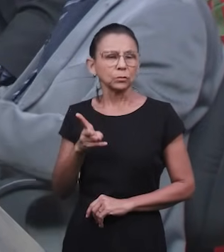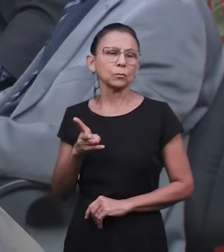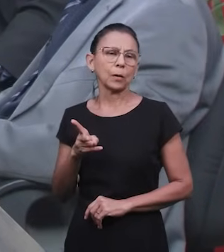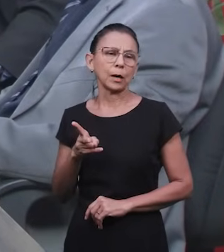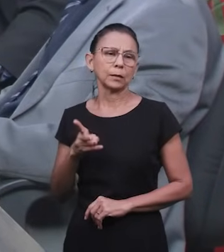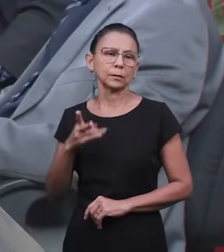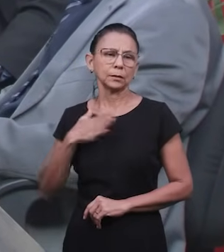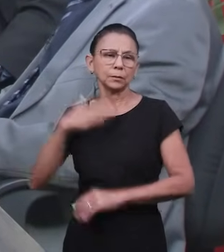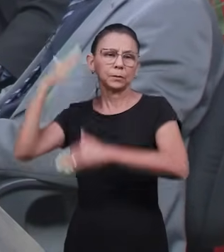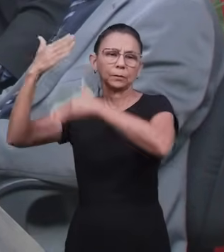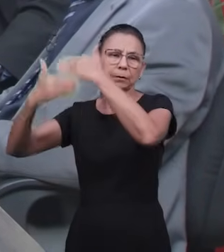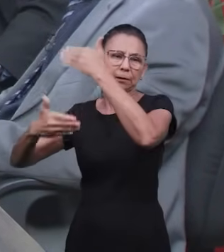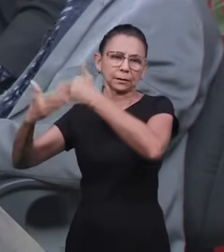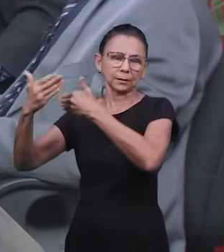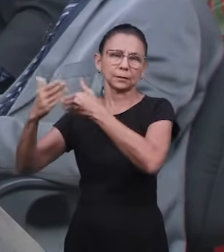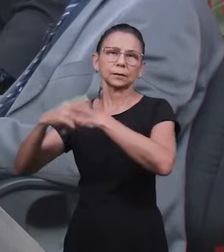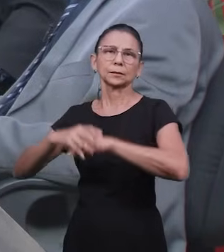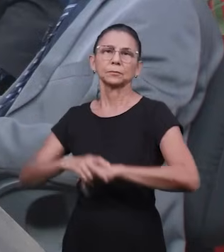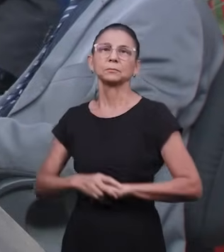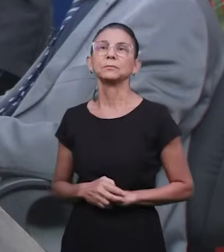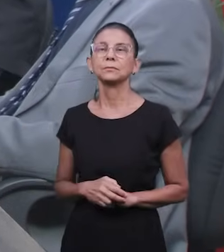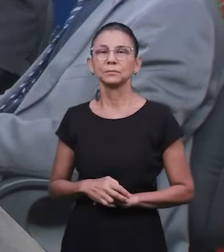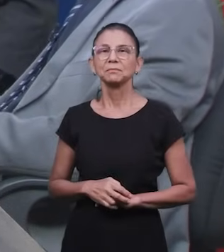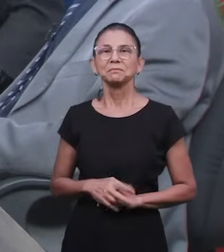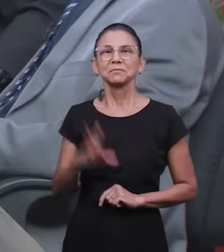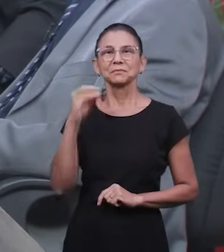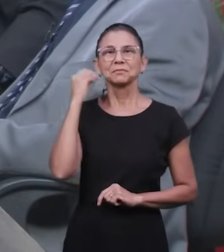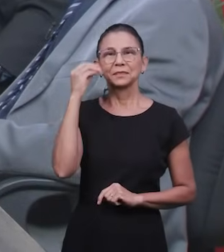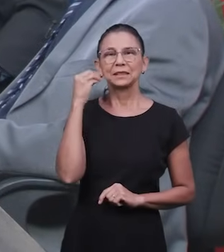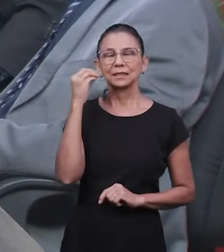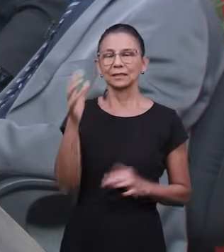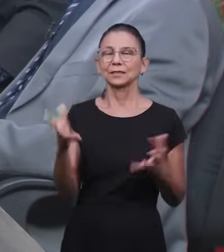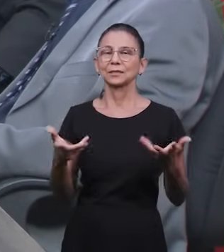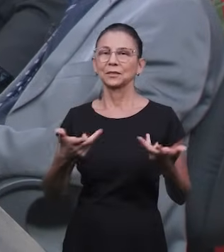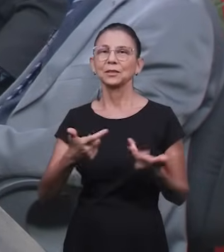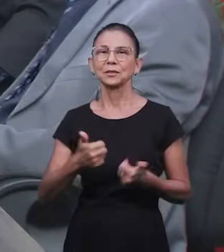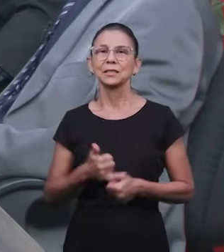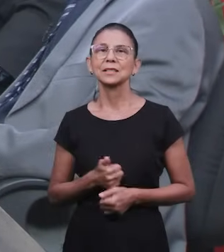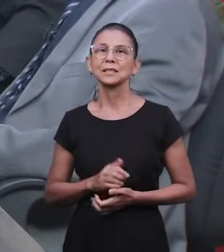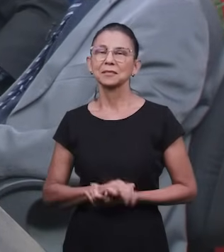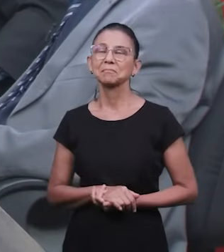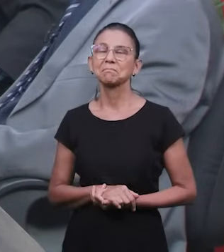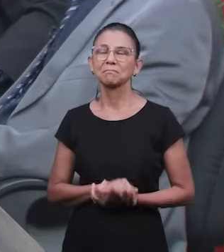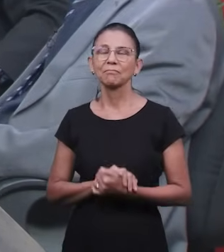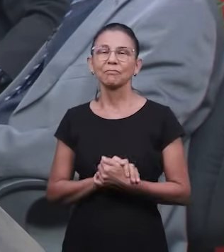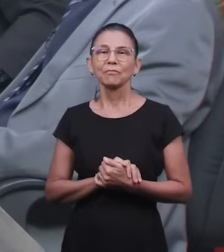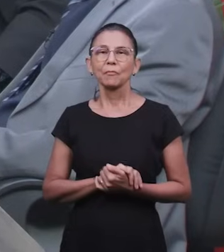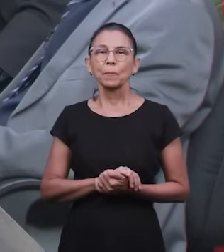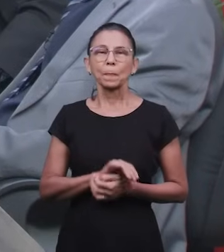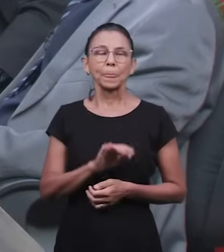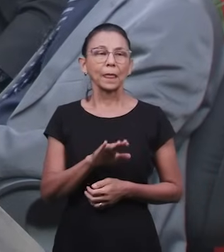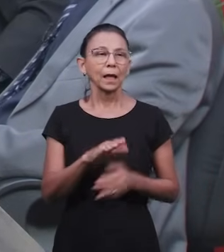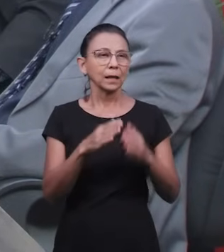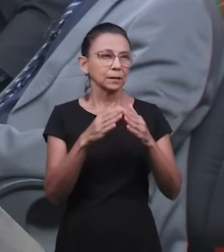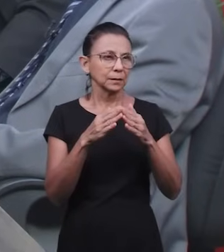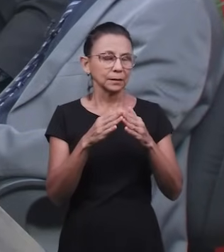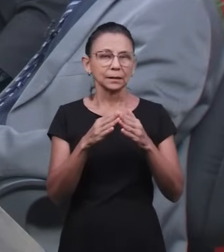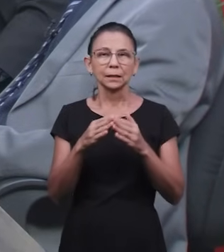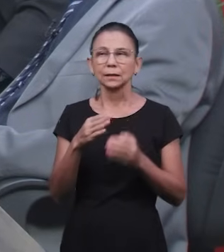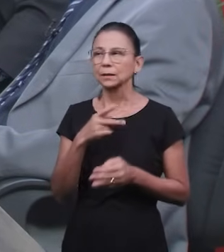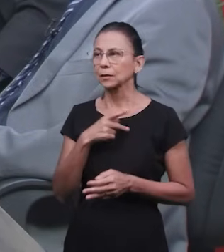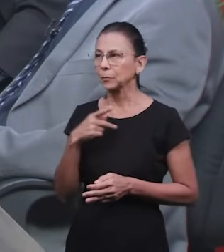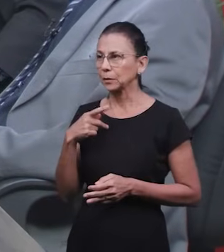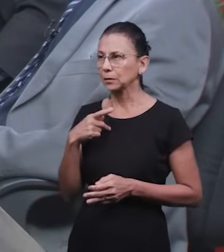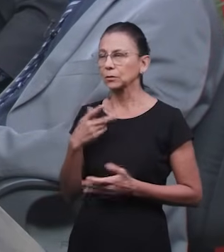Foi uma experiência maravilhosa dessa moça, né? Dessa jovem, né? Assim, permite, pastor João da